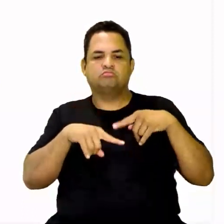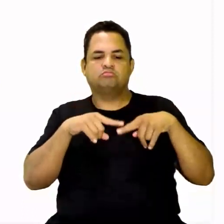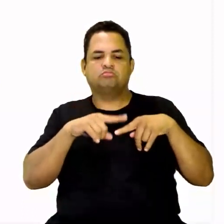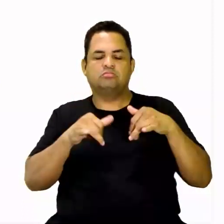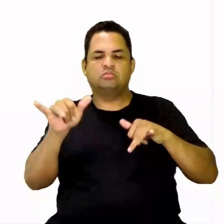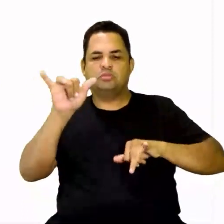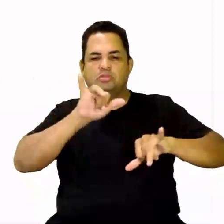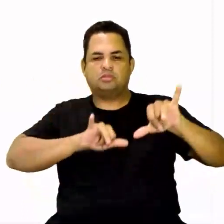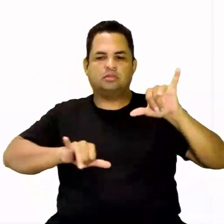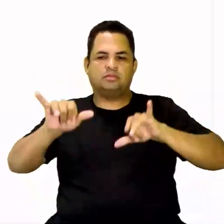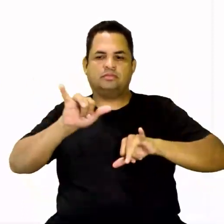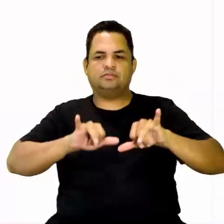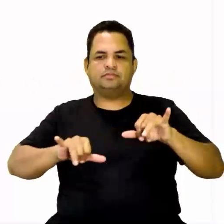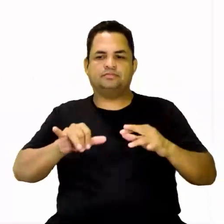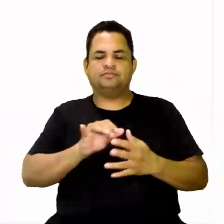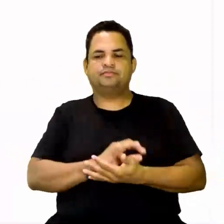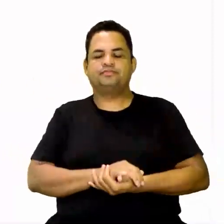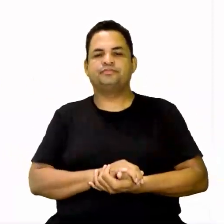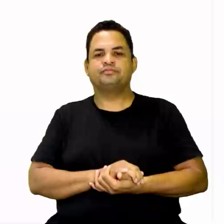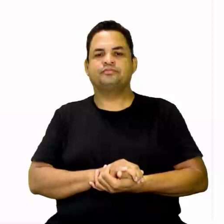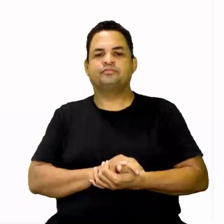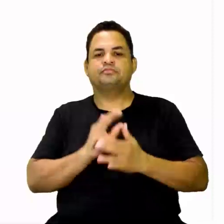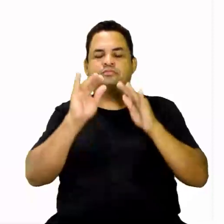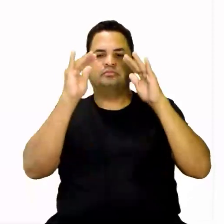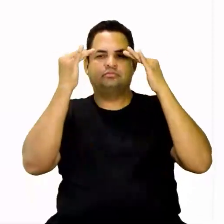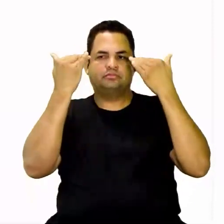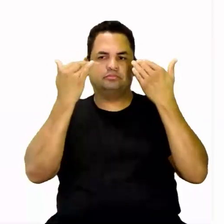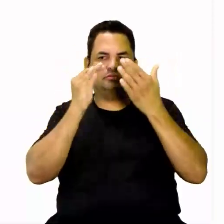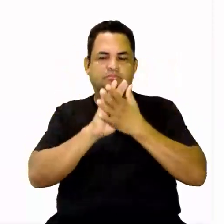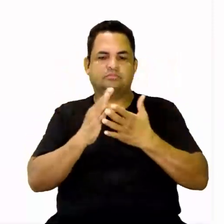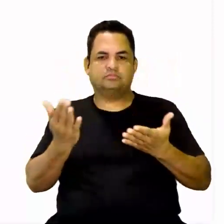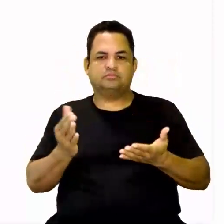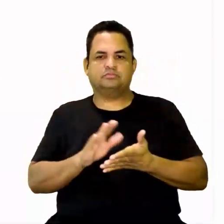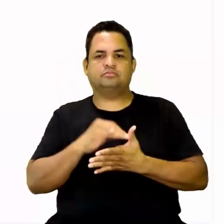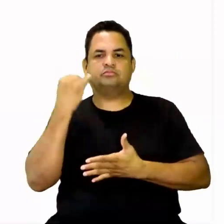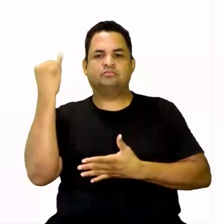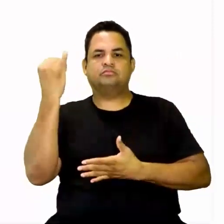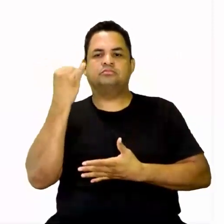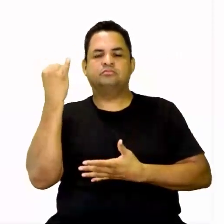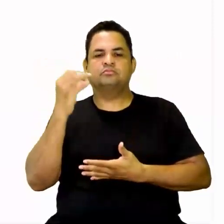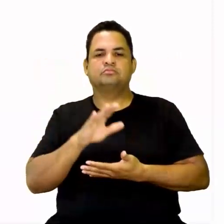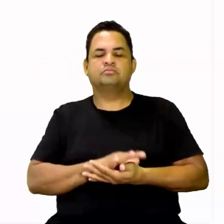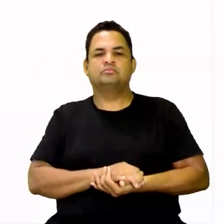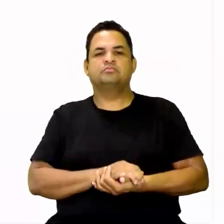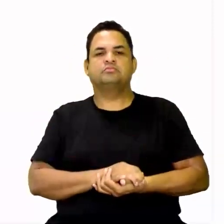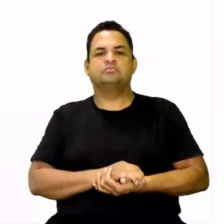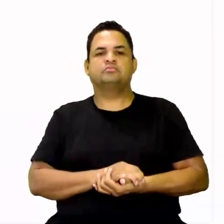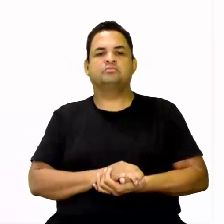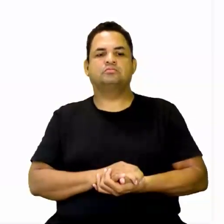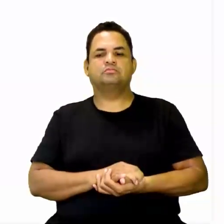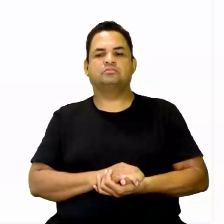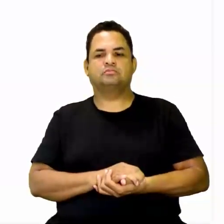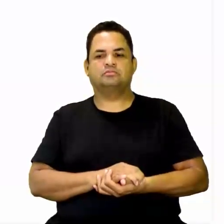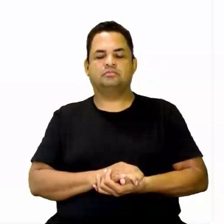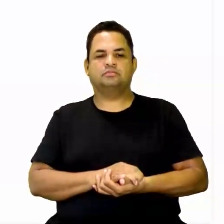diferentes. Fique ligado porque isso é muito importante. Valeu, meu caro aluno? E na sequência,